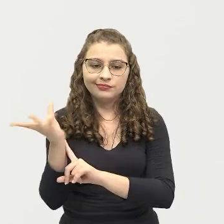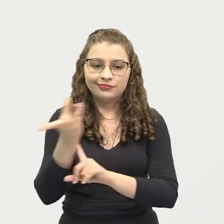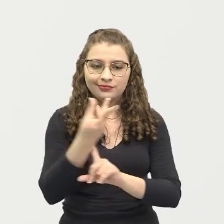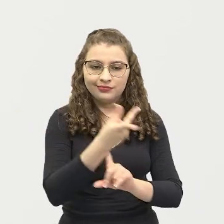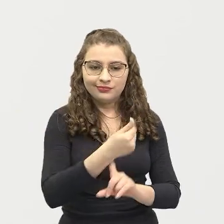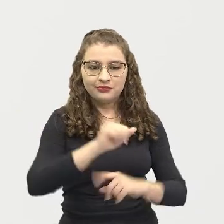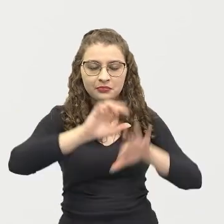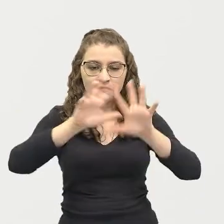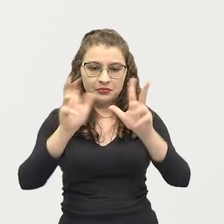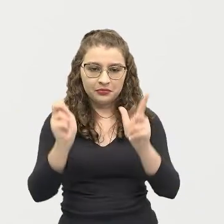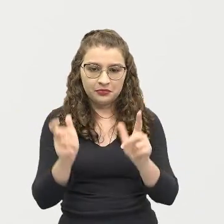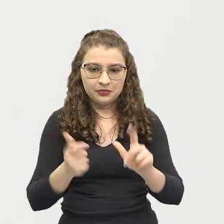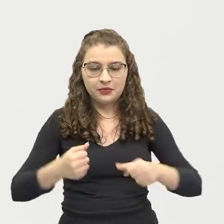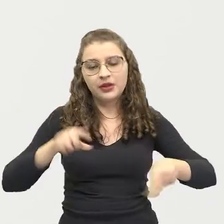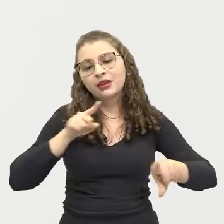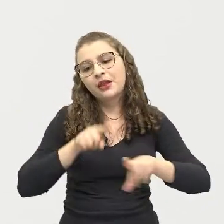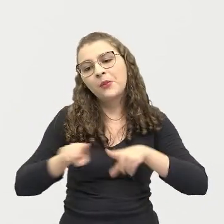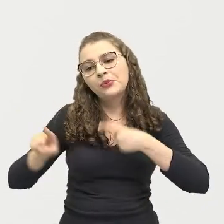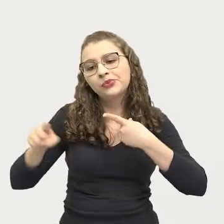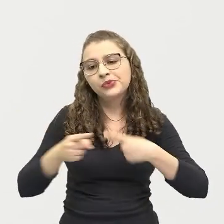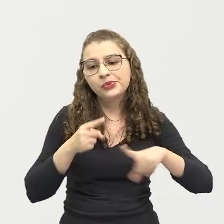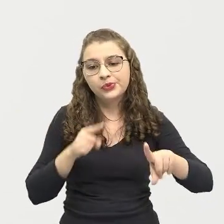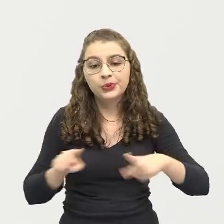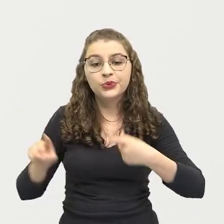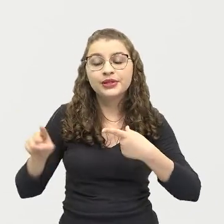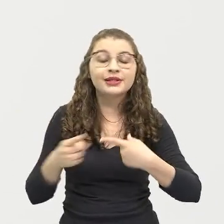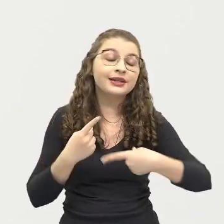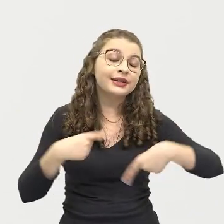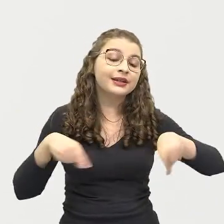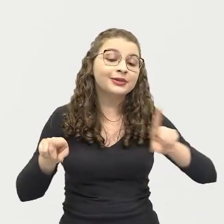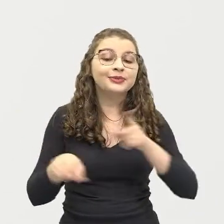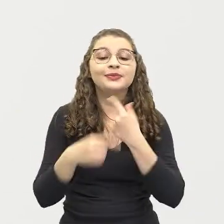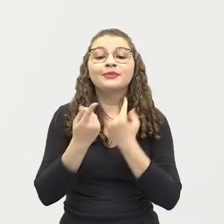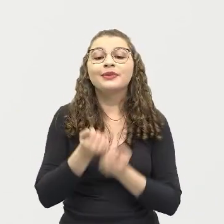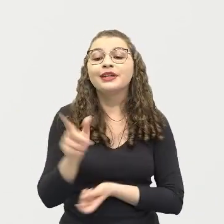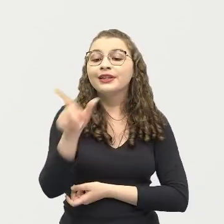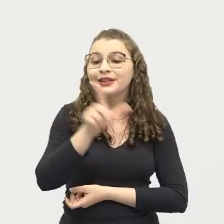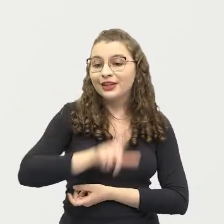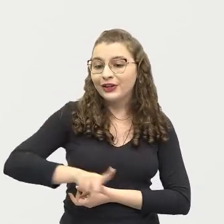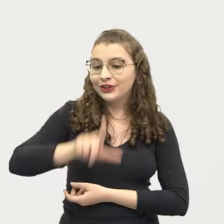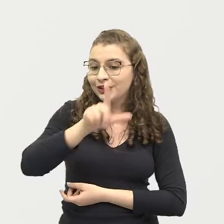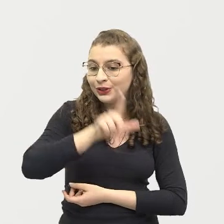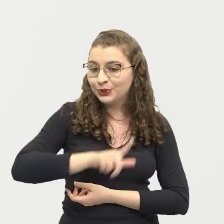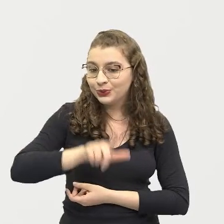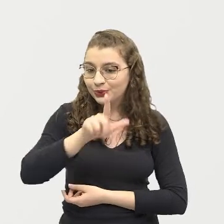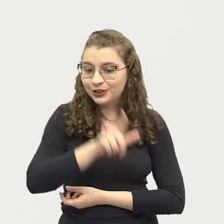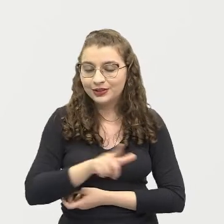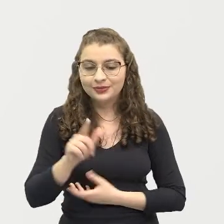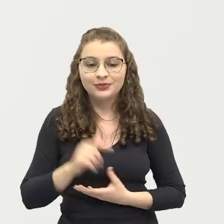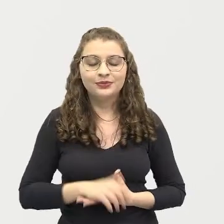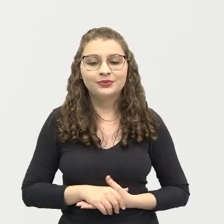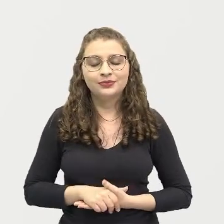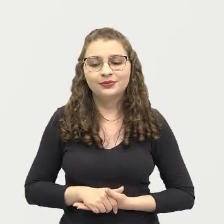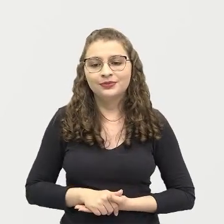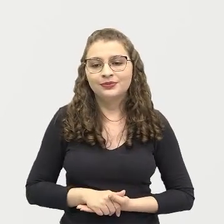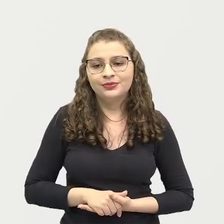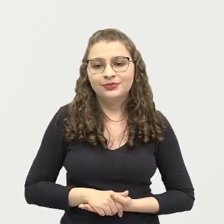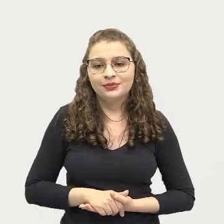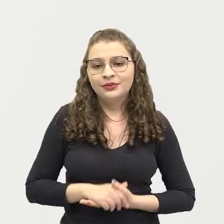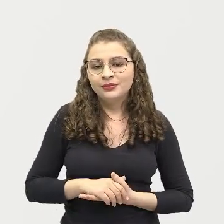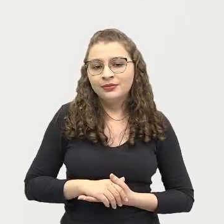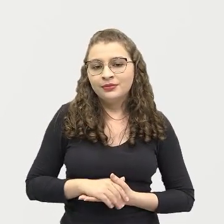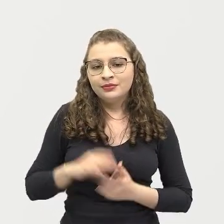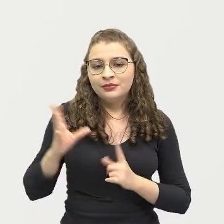artes plásticas brasileiras, na música brasileira e na literatura. Então, uma